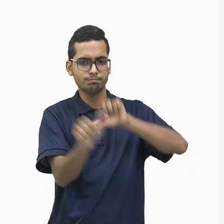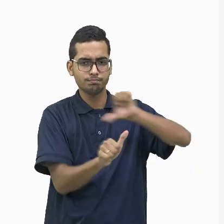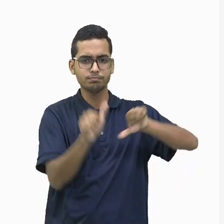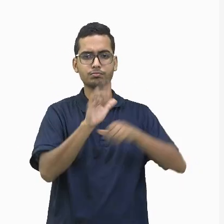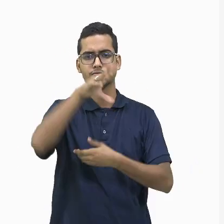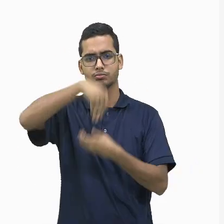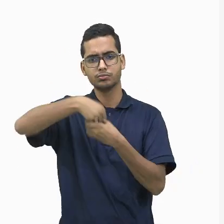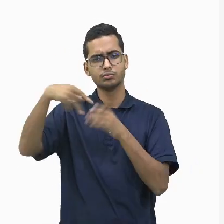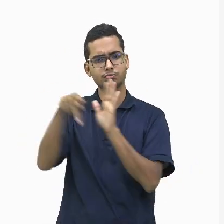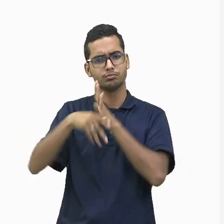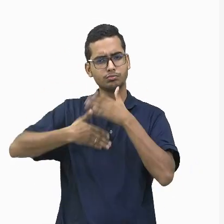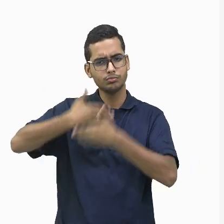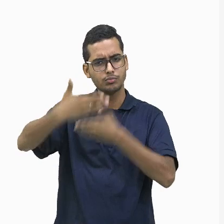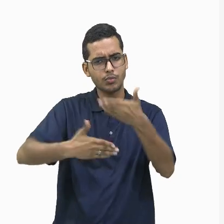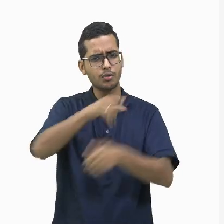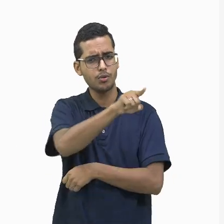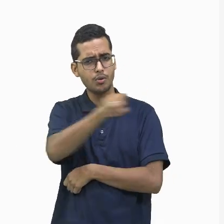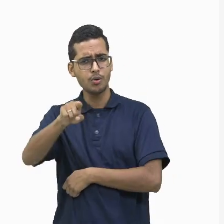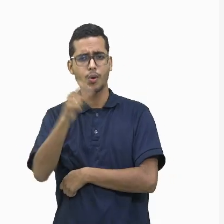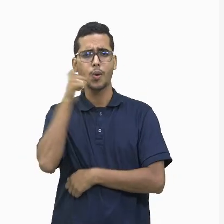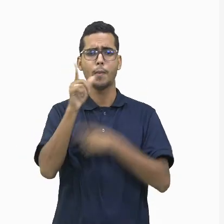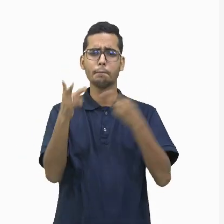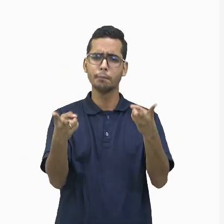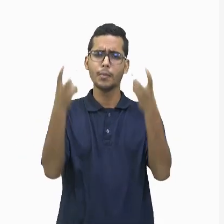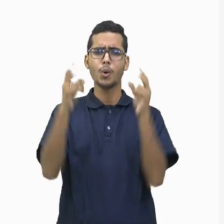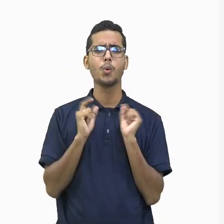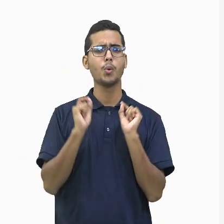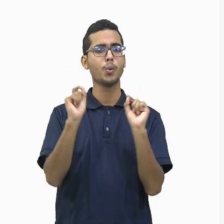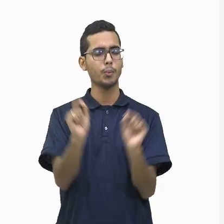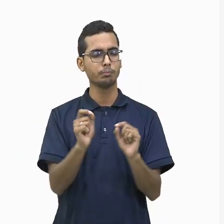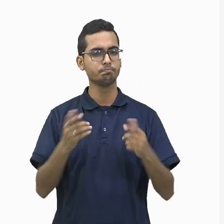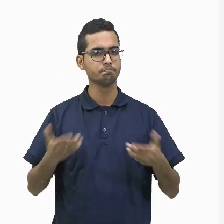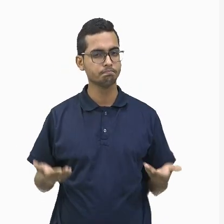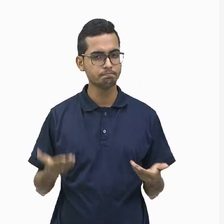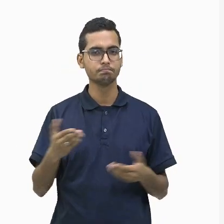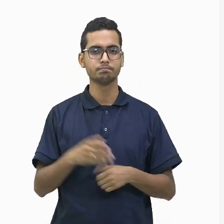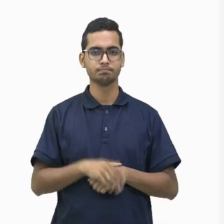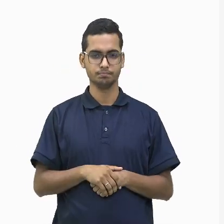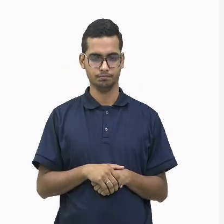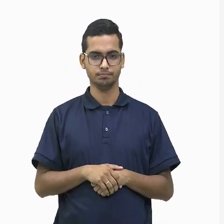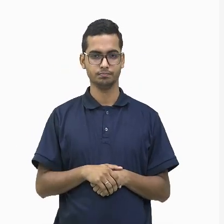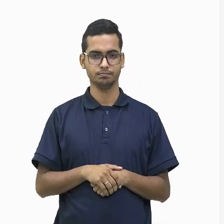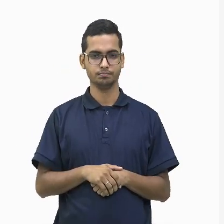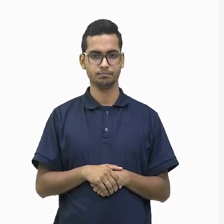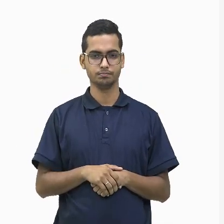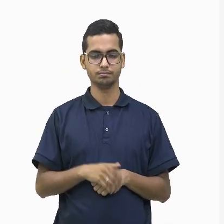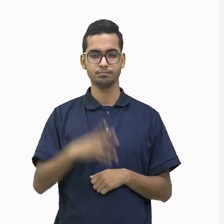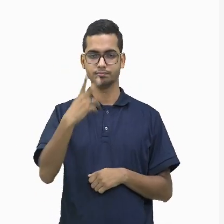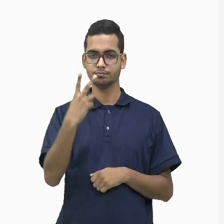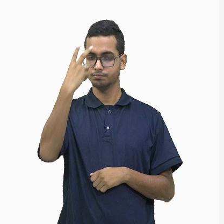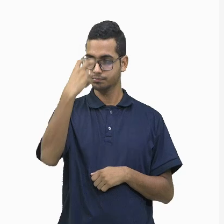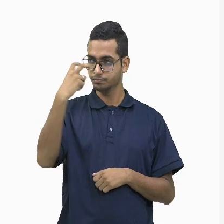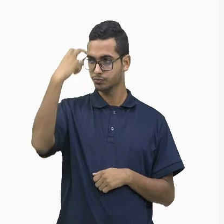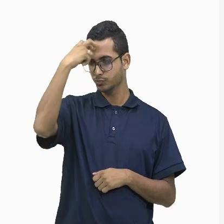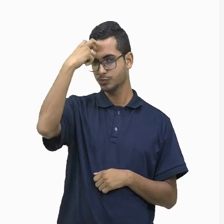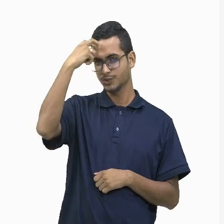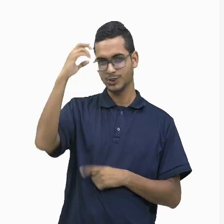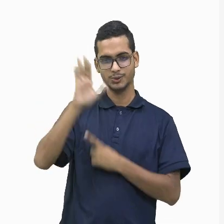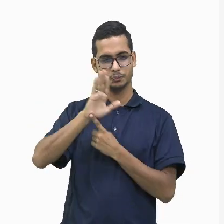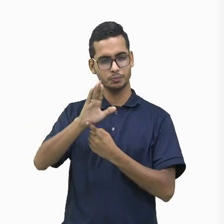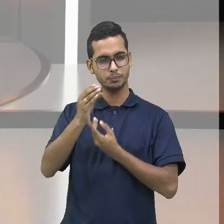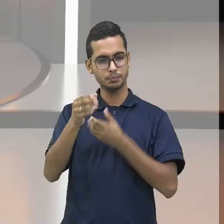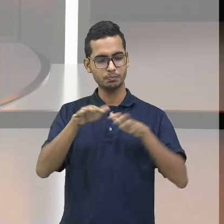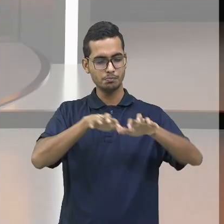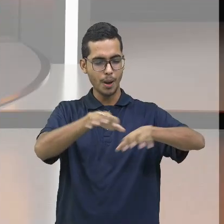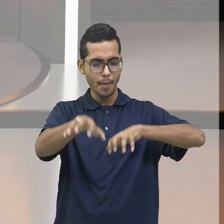desse processo você tem, né, culturalmente a fragmentação e